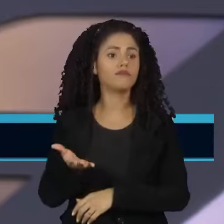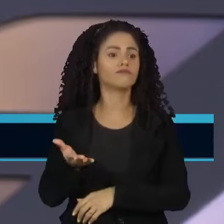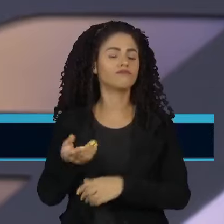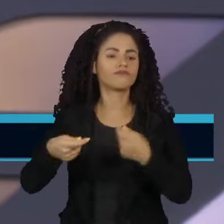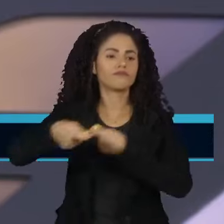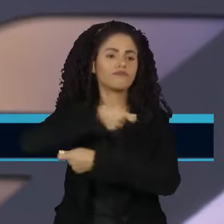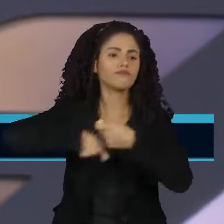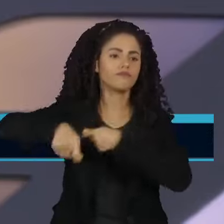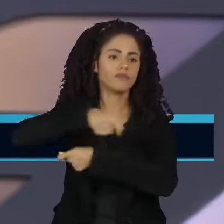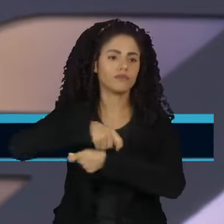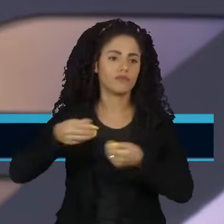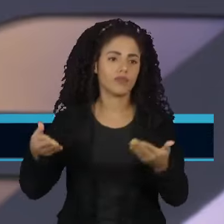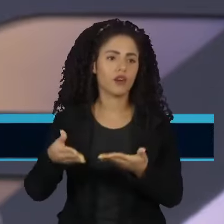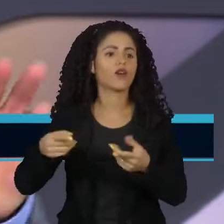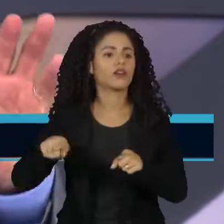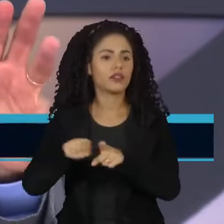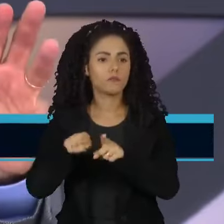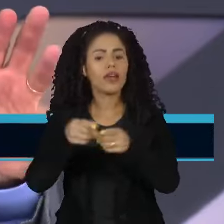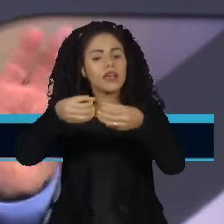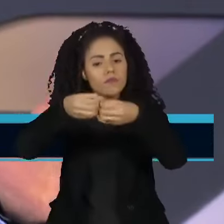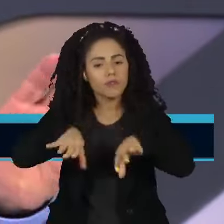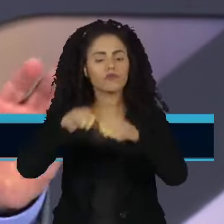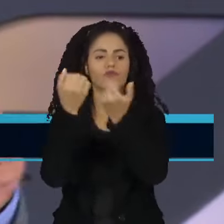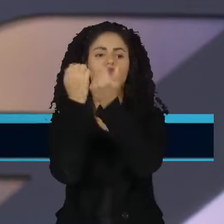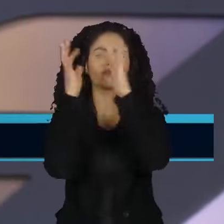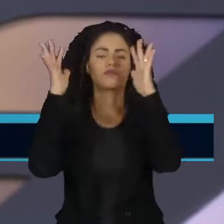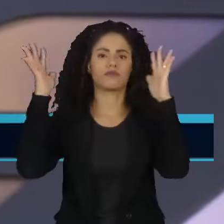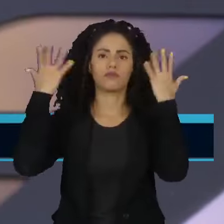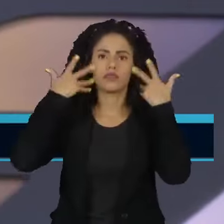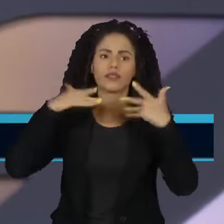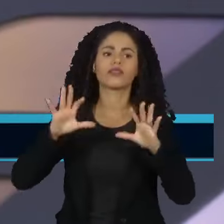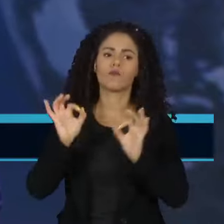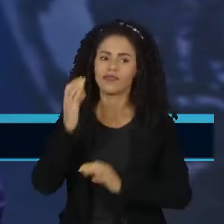a economia, a geração de renda e o meio ambiente. Então, é um assunto bastante sério.